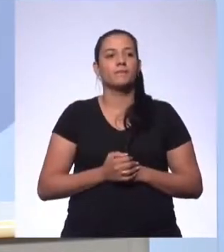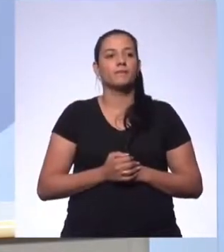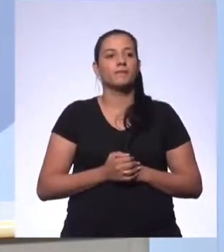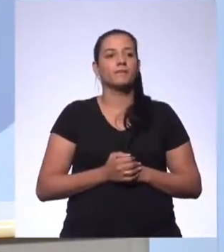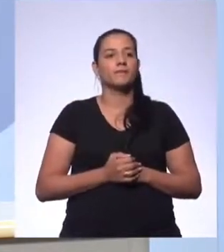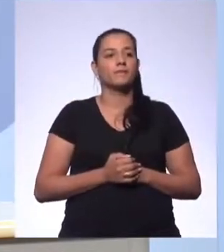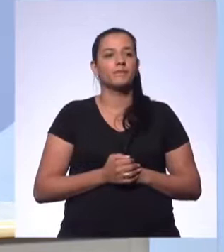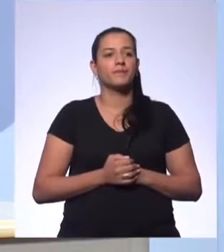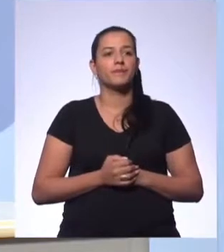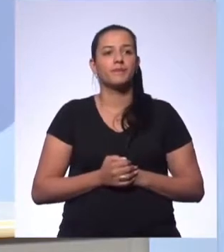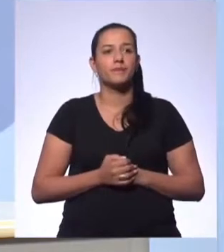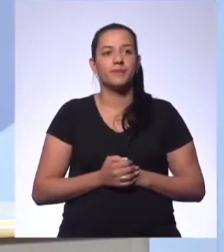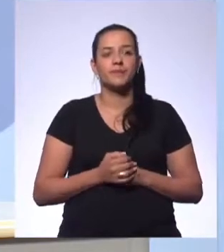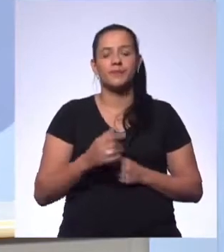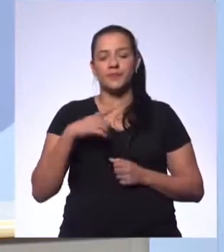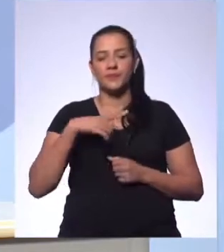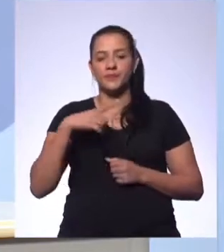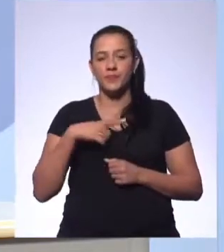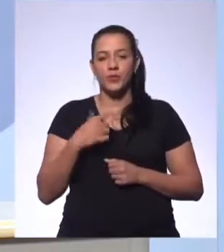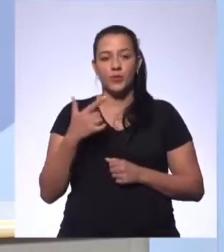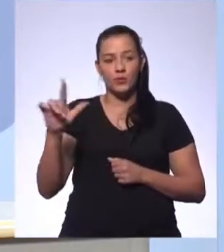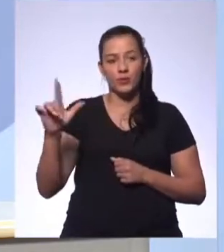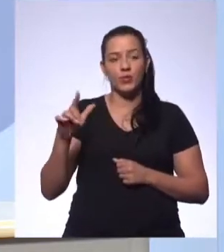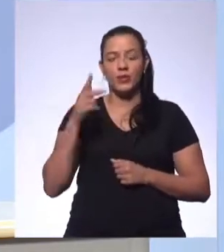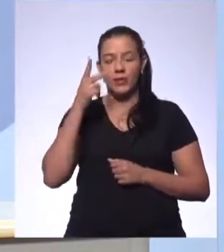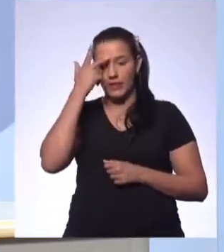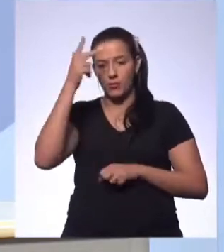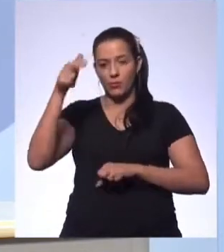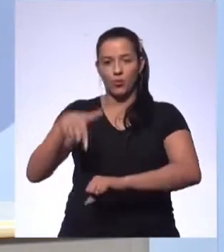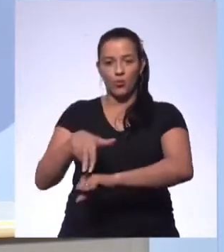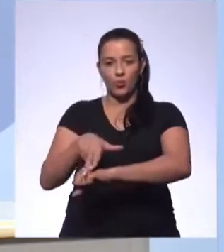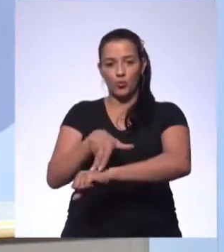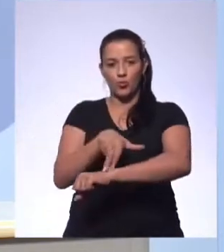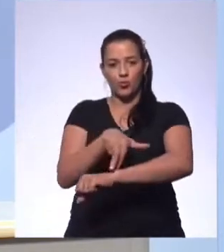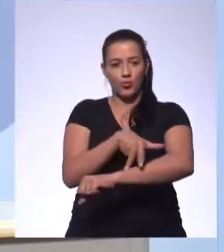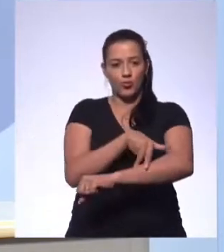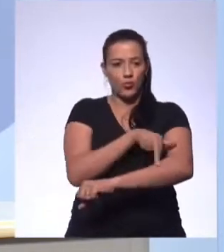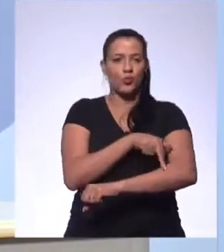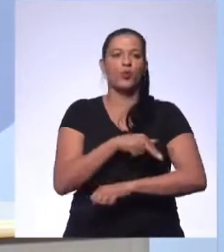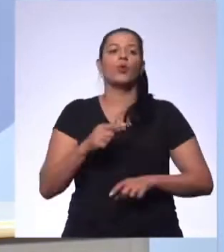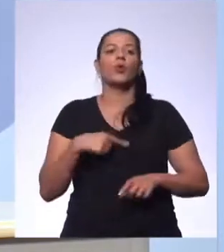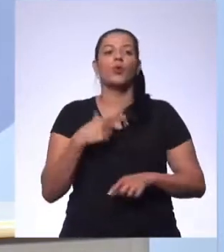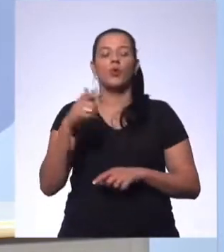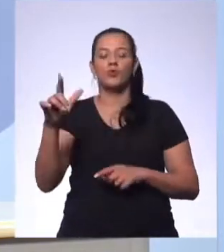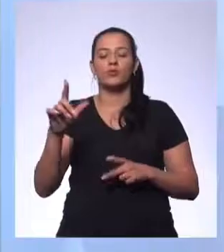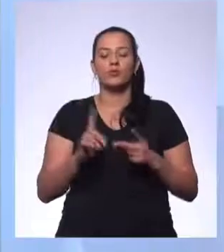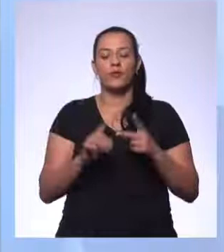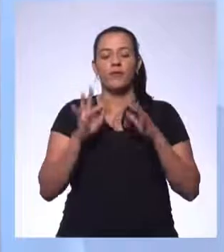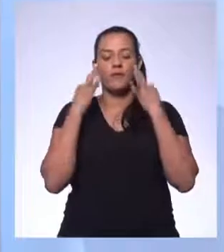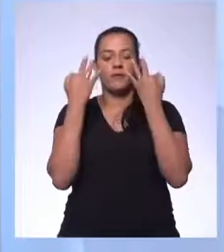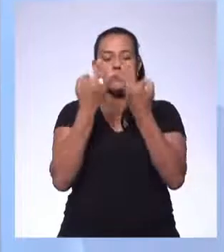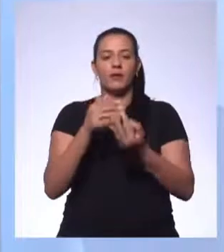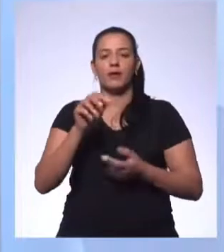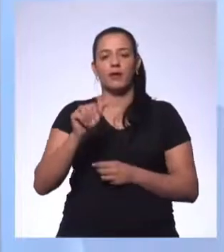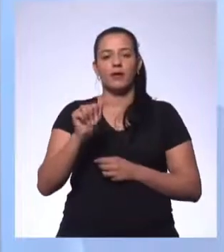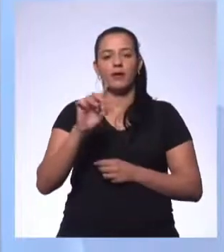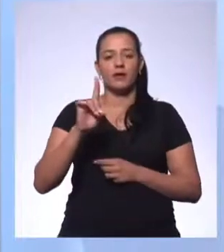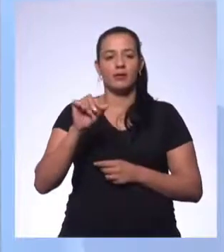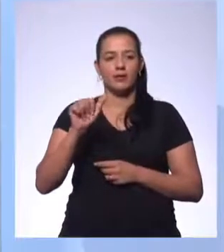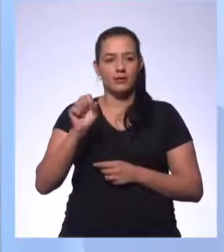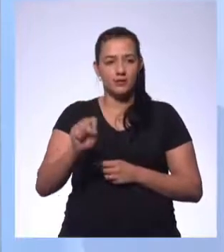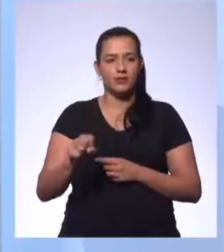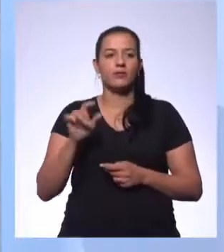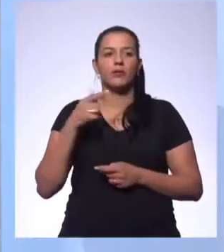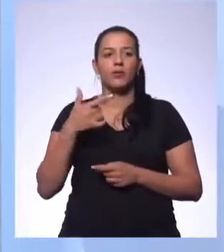Vamos lá. A Pro Lucilene lembrou do Michael Jackson. Pro Isabel, Família Adams. A Jéssica, a Bela e a Fera.